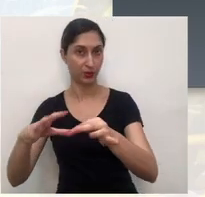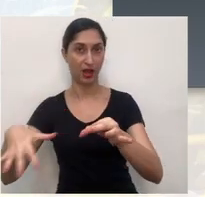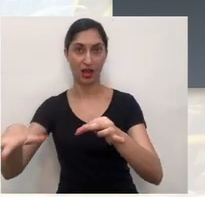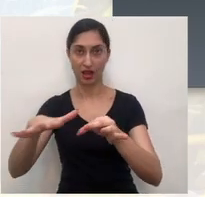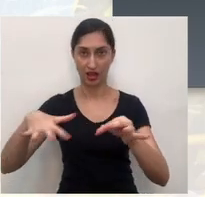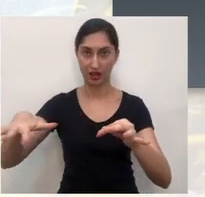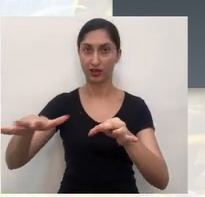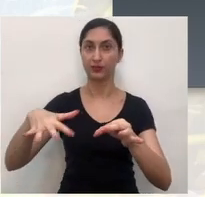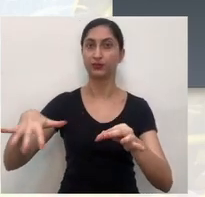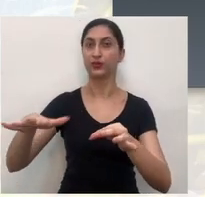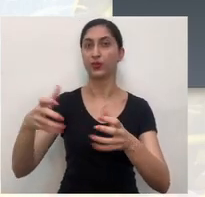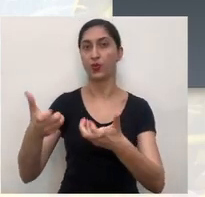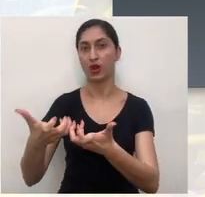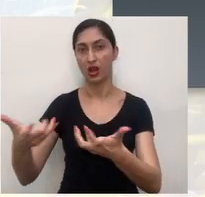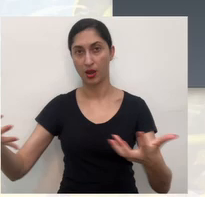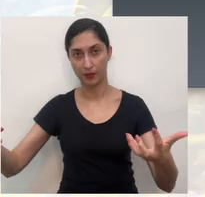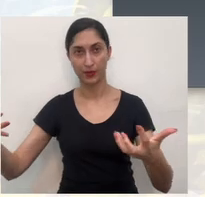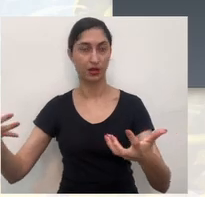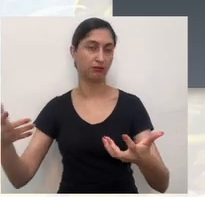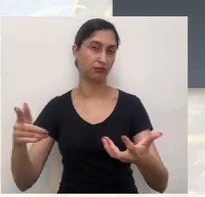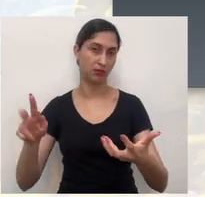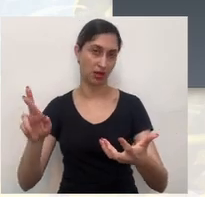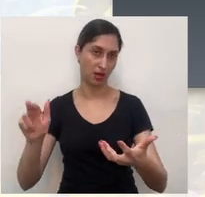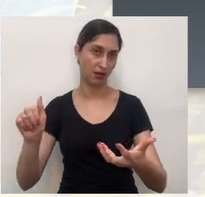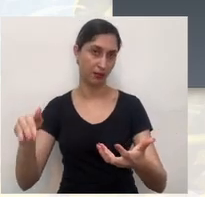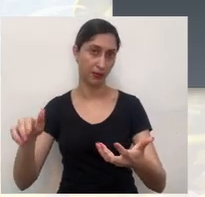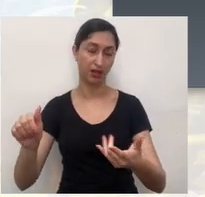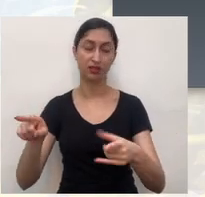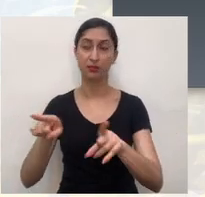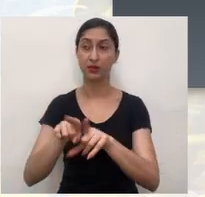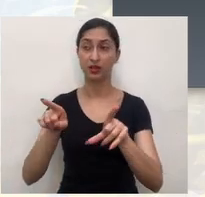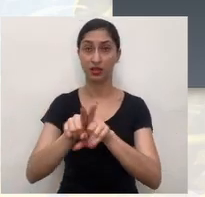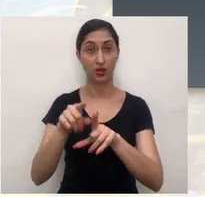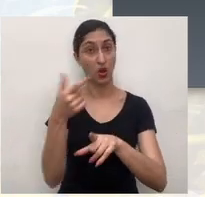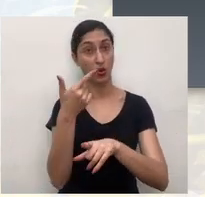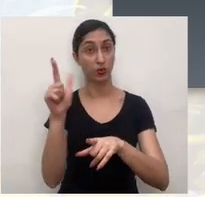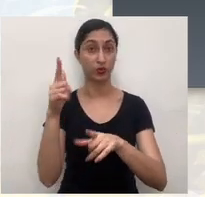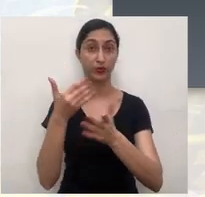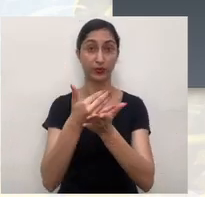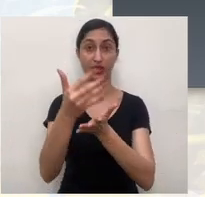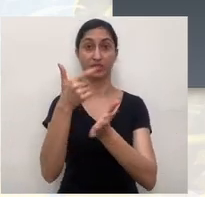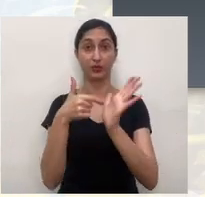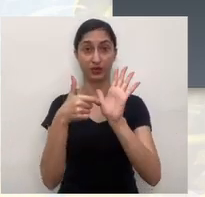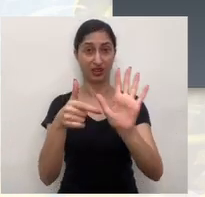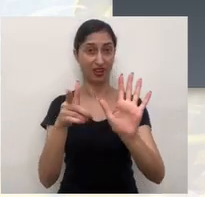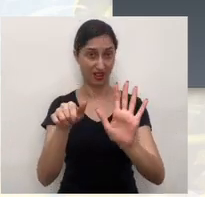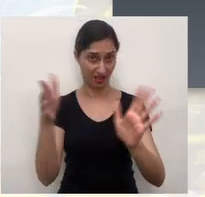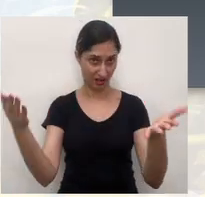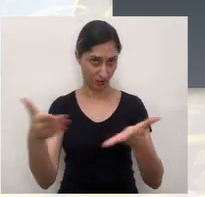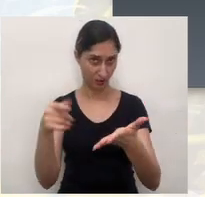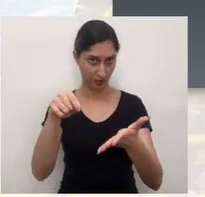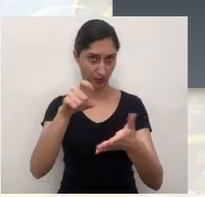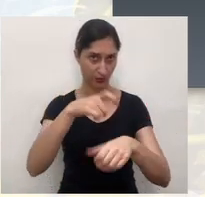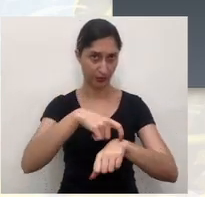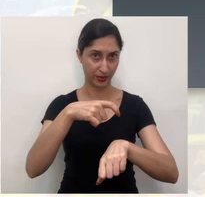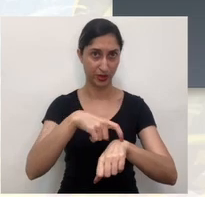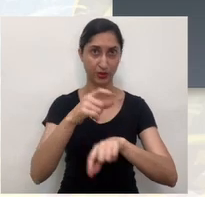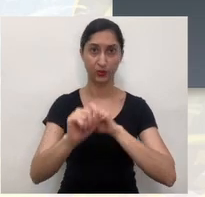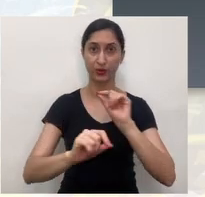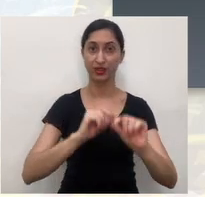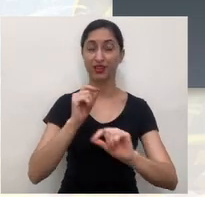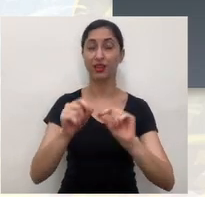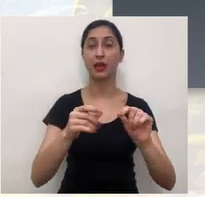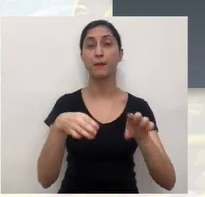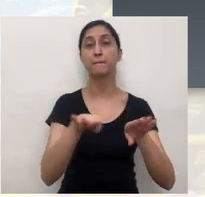gramados, com canteiros, e um elemento também que começa a aparecer por essa época, que é a